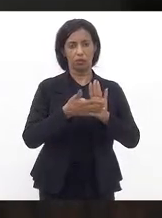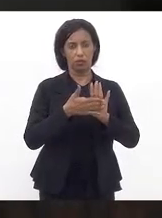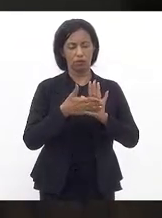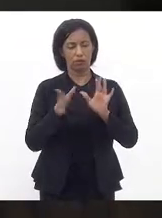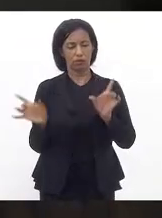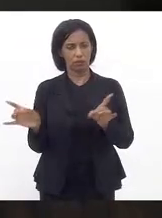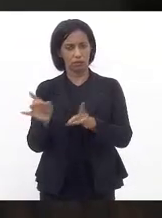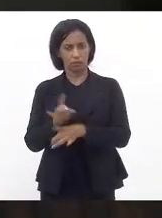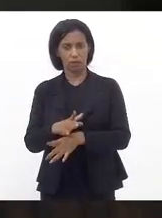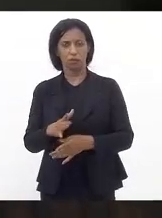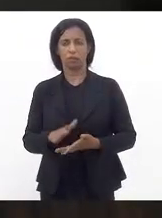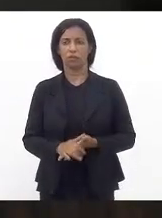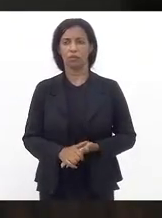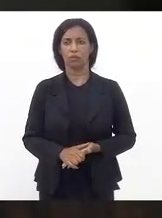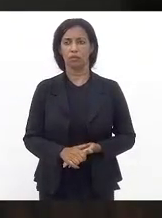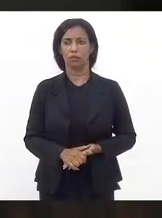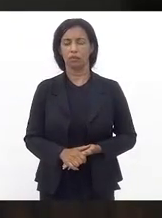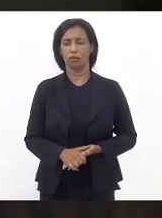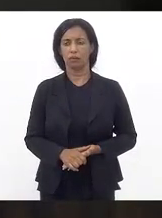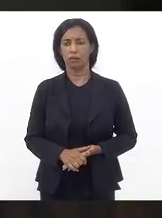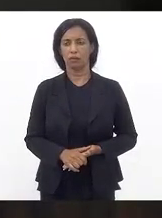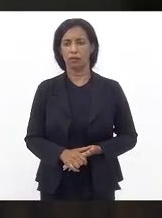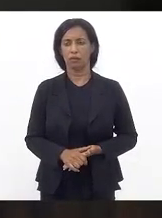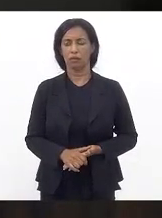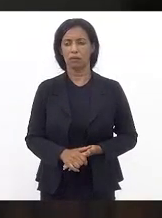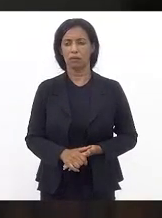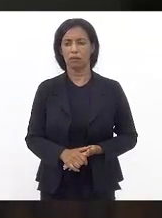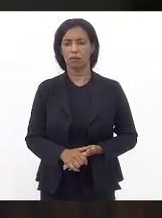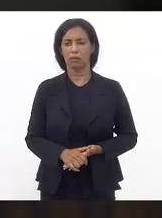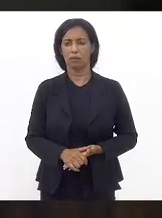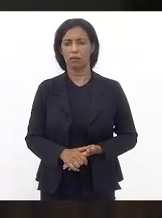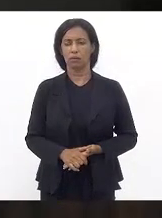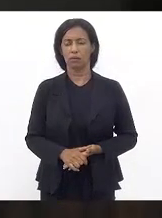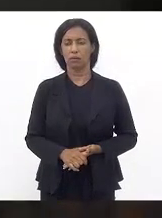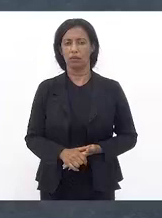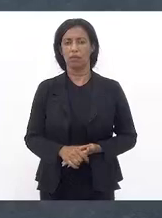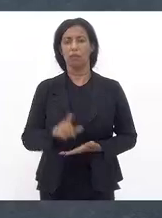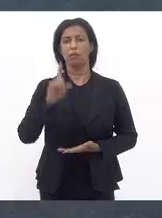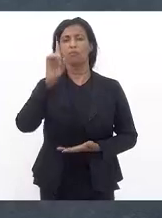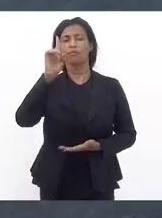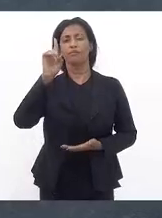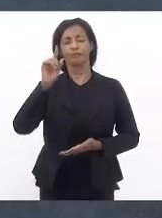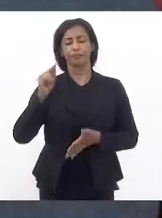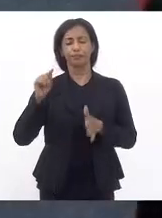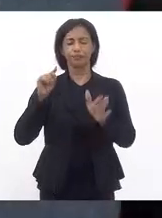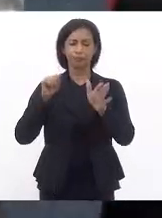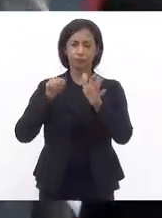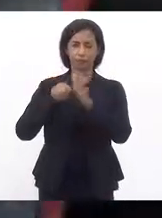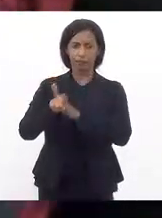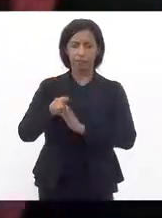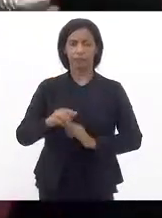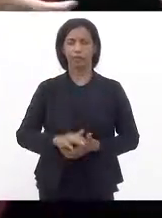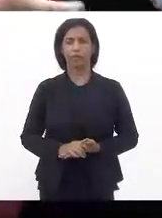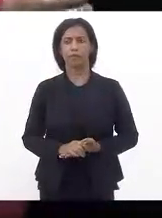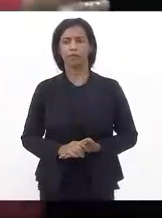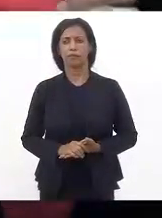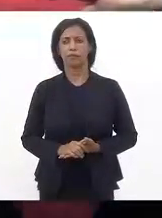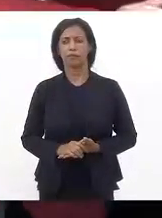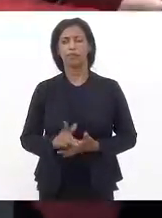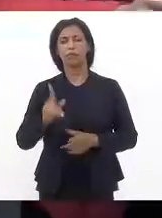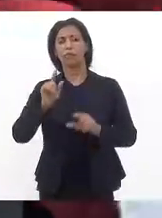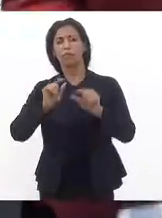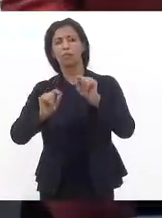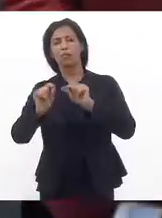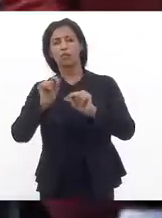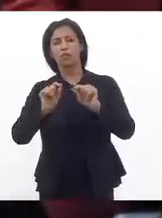pareceres emitidos e eu só queria consultar a vossa excelência a respeito